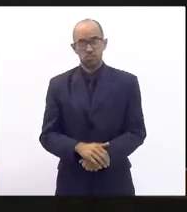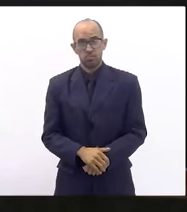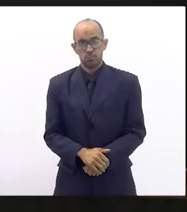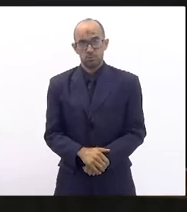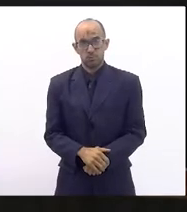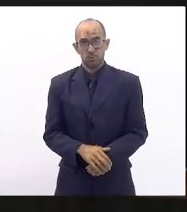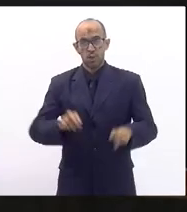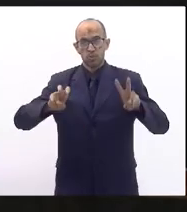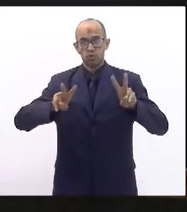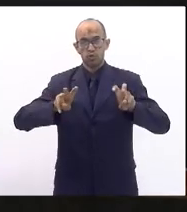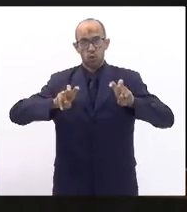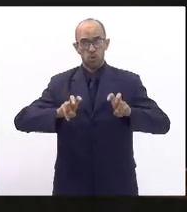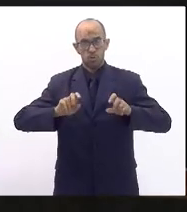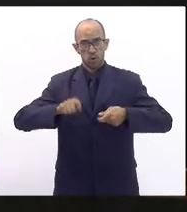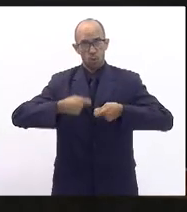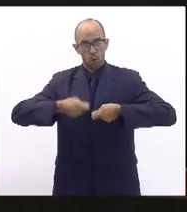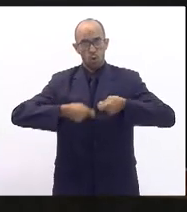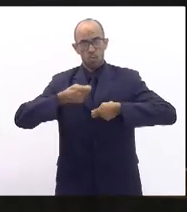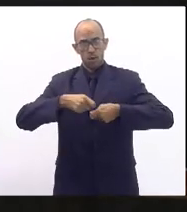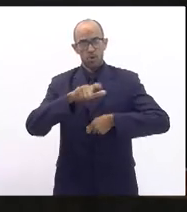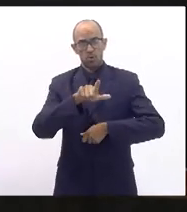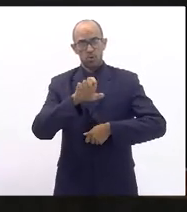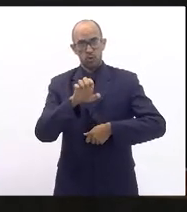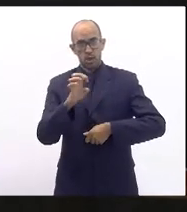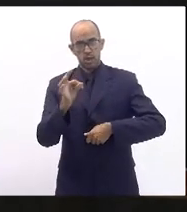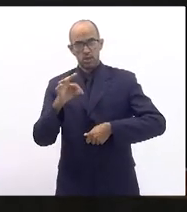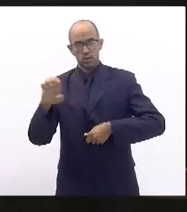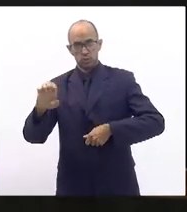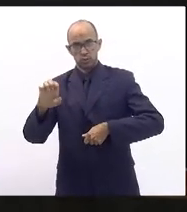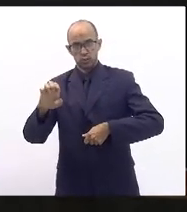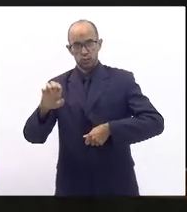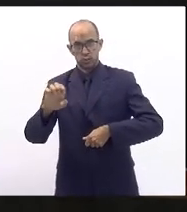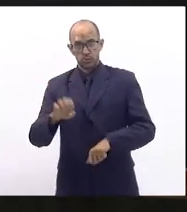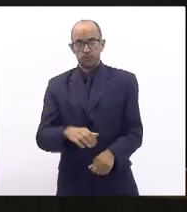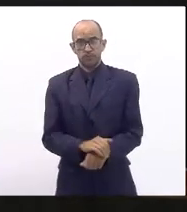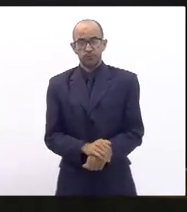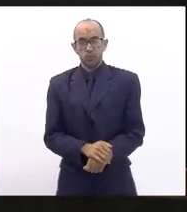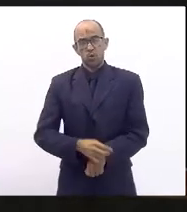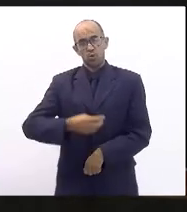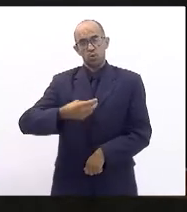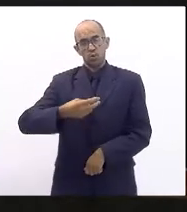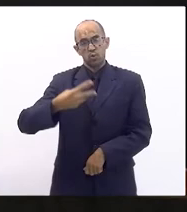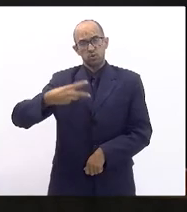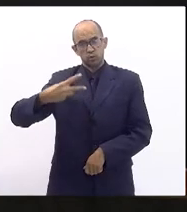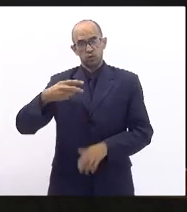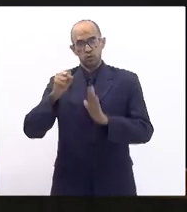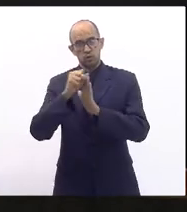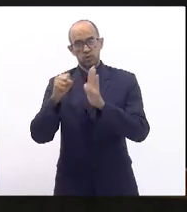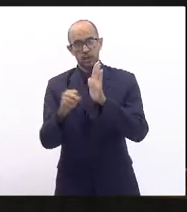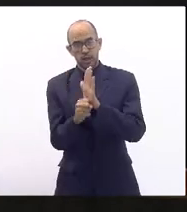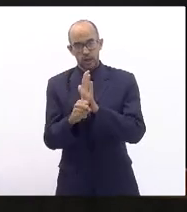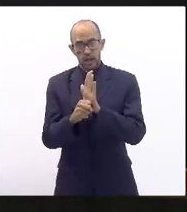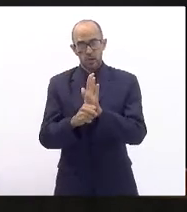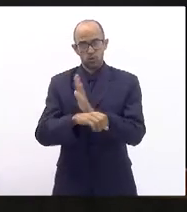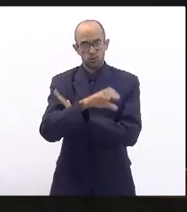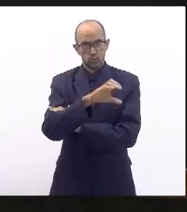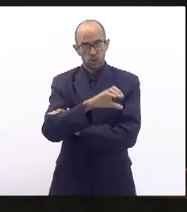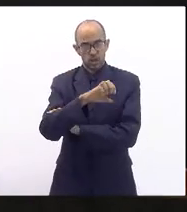e com relação ao Comando Militar do Leste o Bicentenário do CML